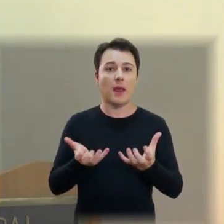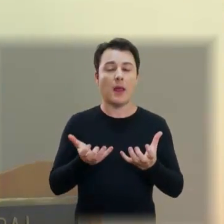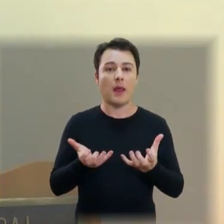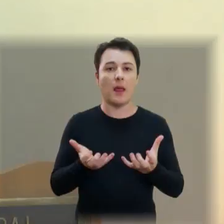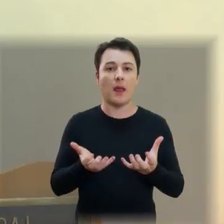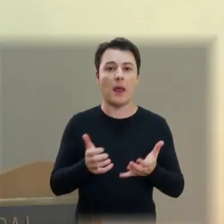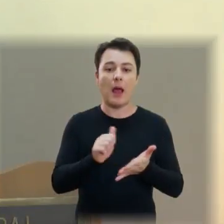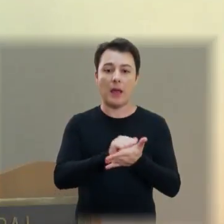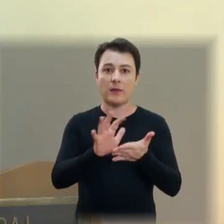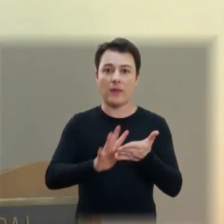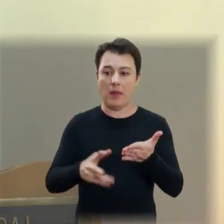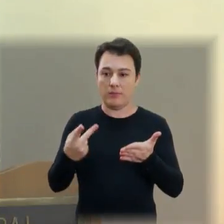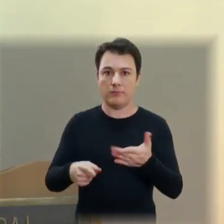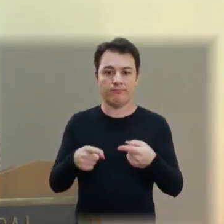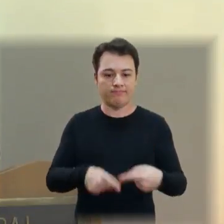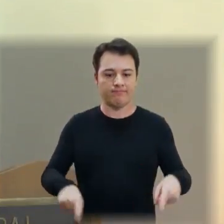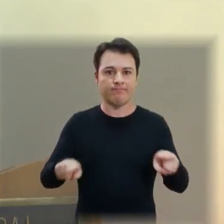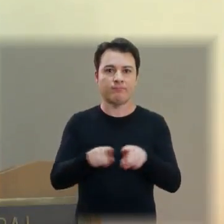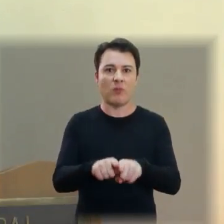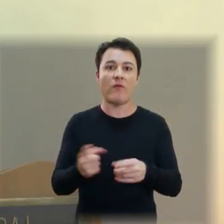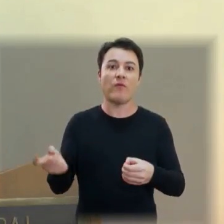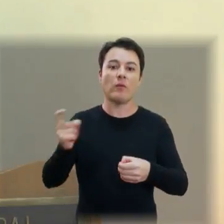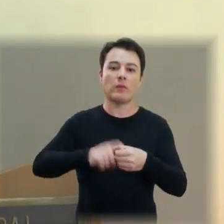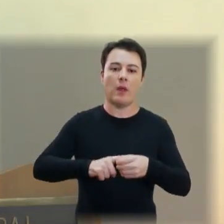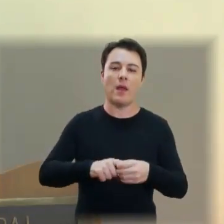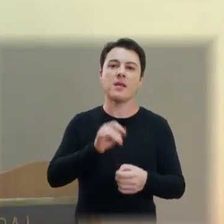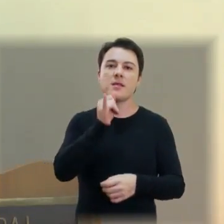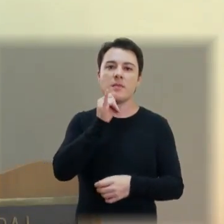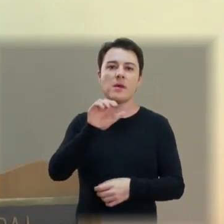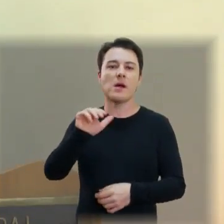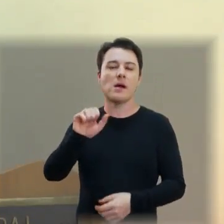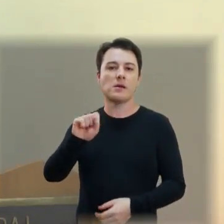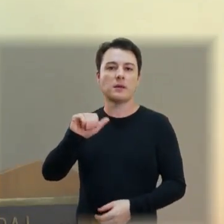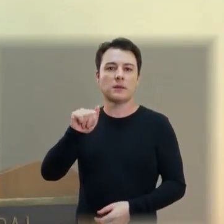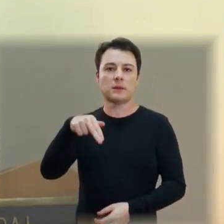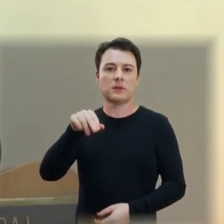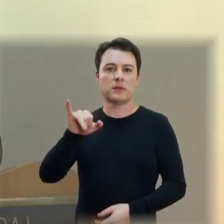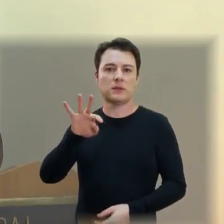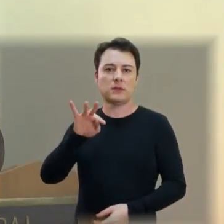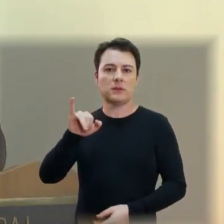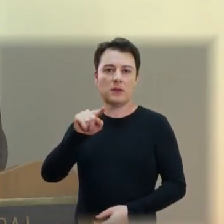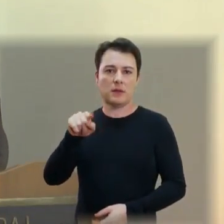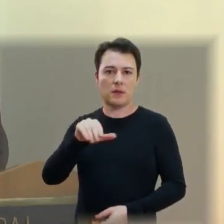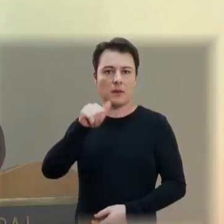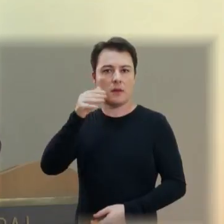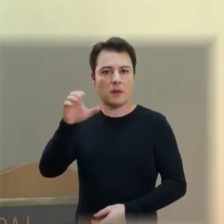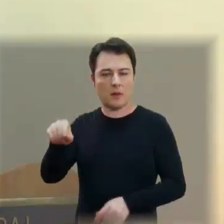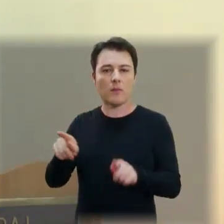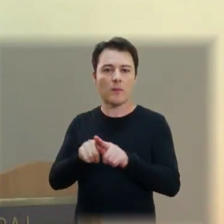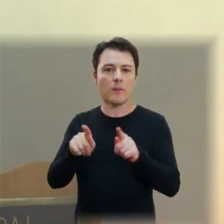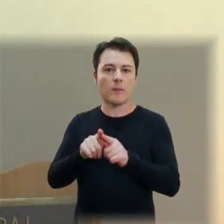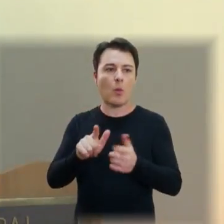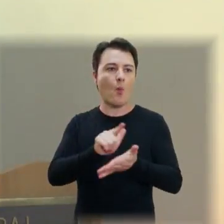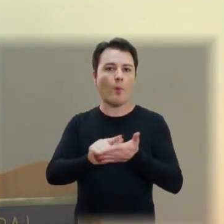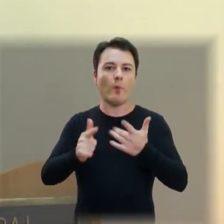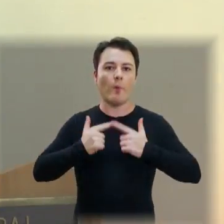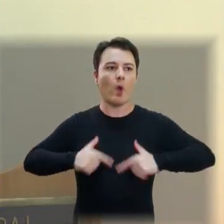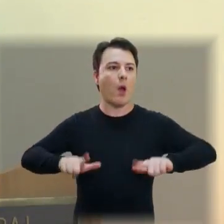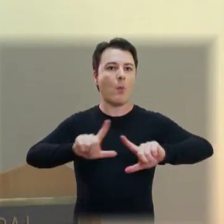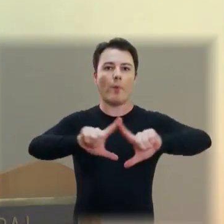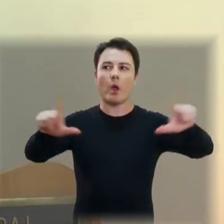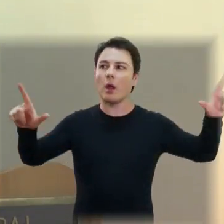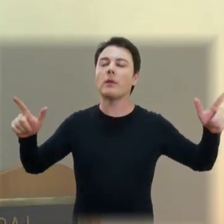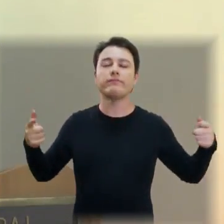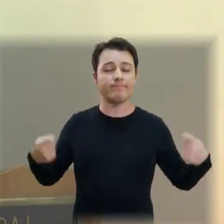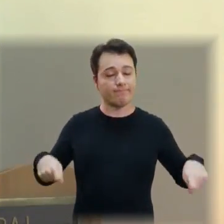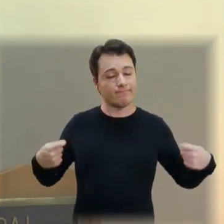atividades na cidade, com a questão da sanitização e asepsia, e as medidas que têm que ser tomadas,